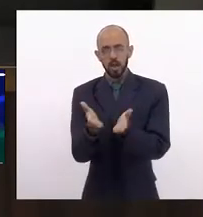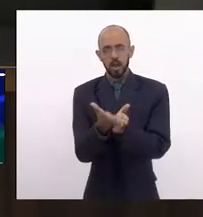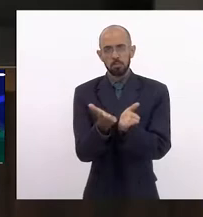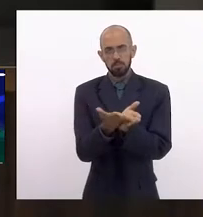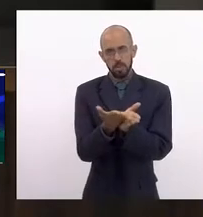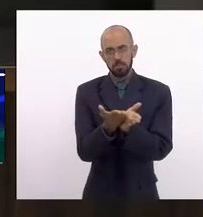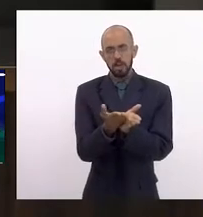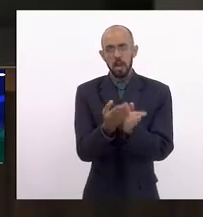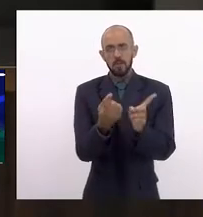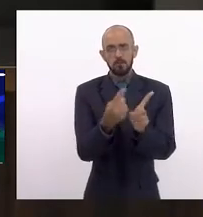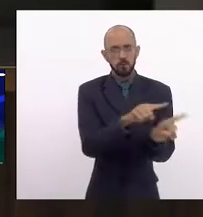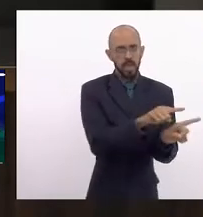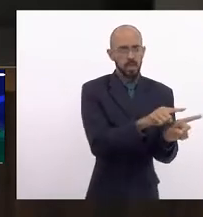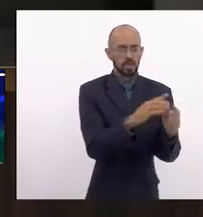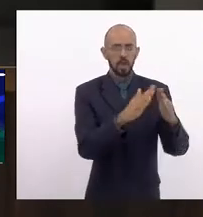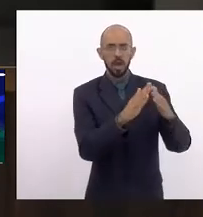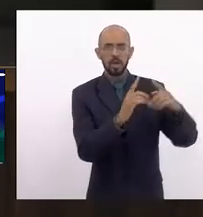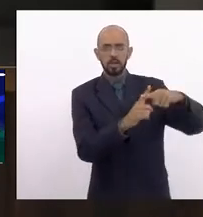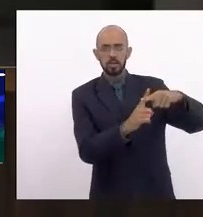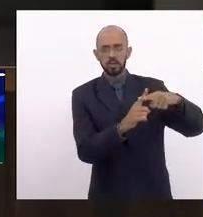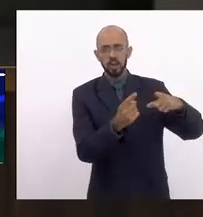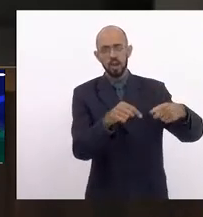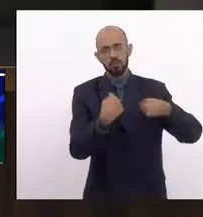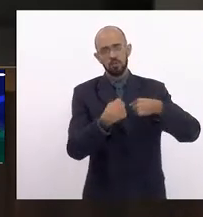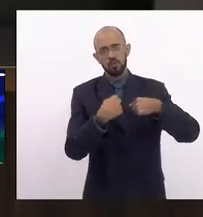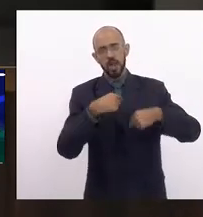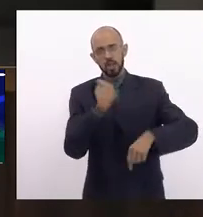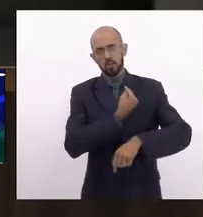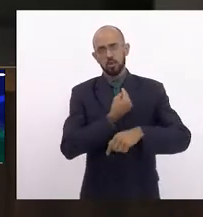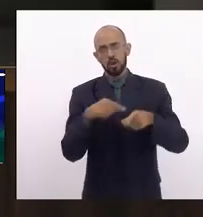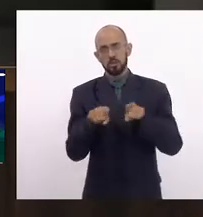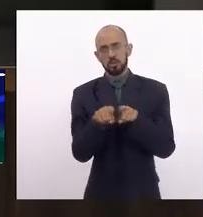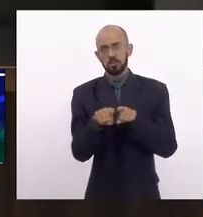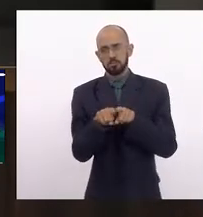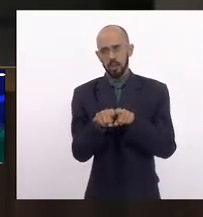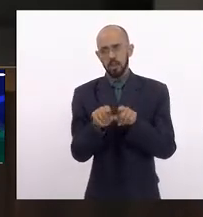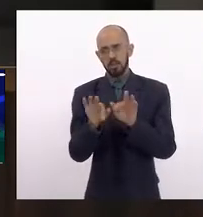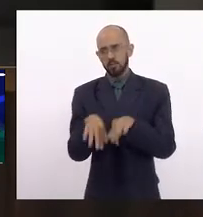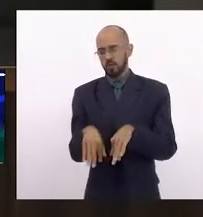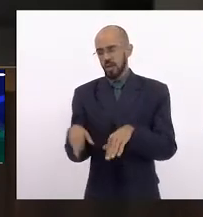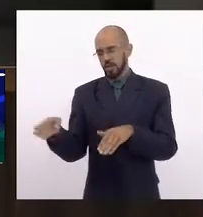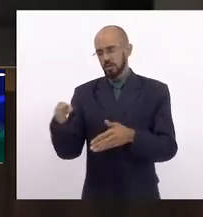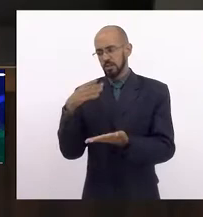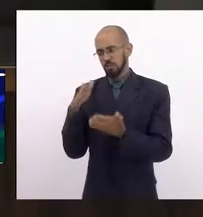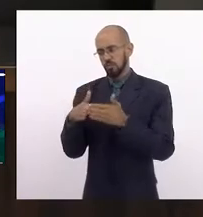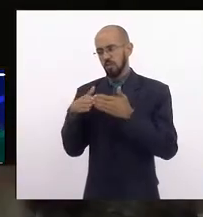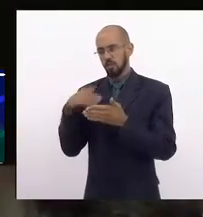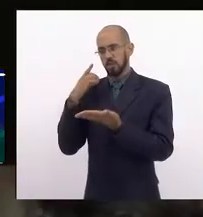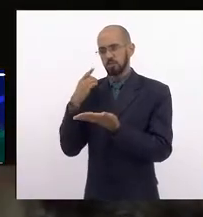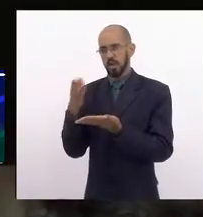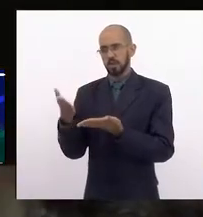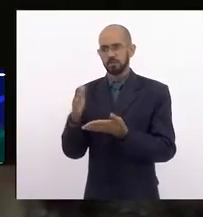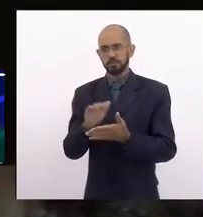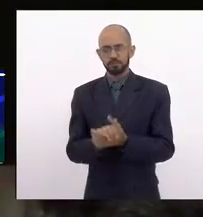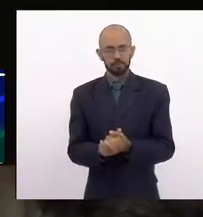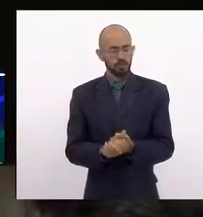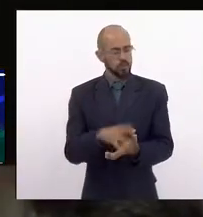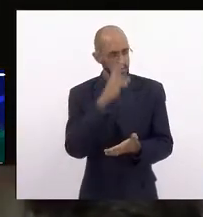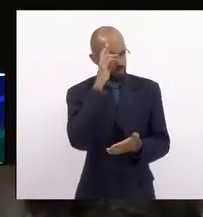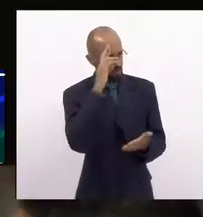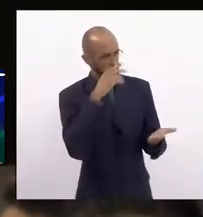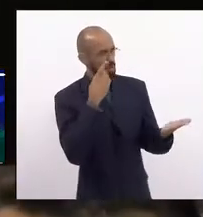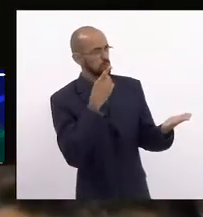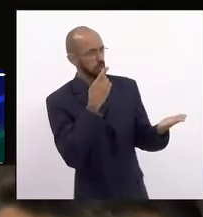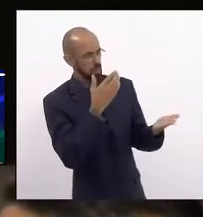fé da igreja fere a gente então sempre vai ter um nosso apoio comprou por favor deputada se adaptado muito obrigada